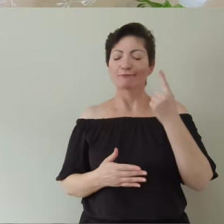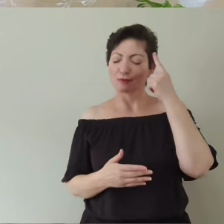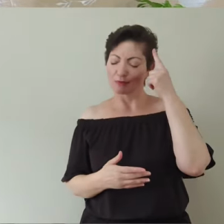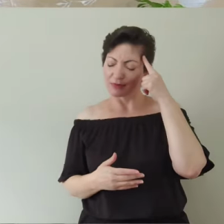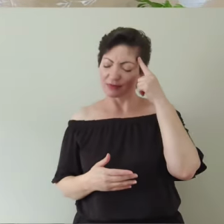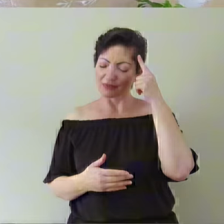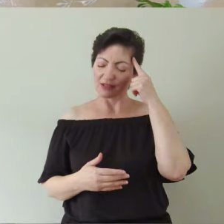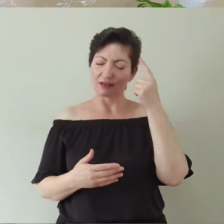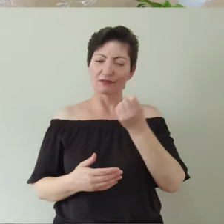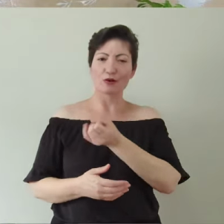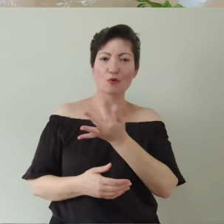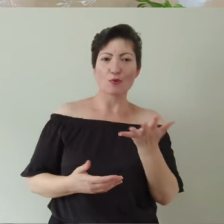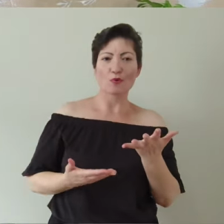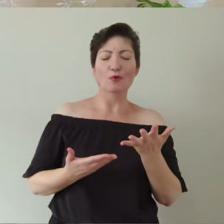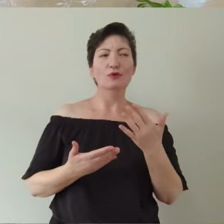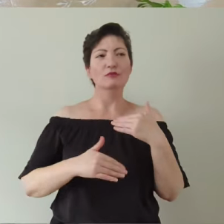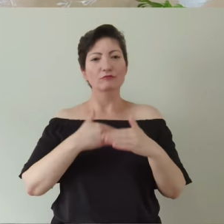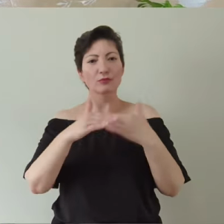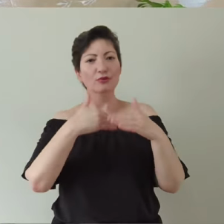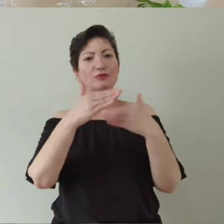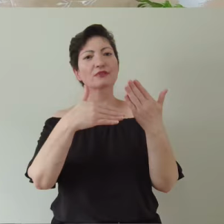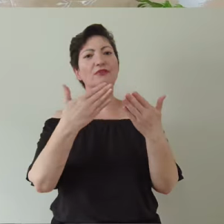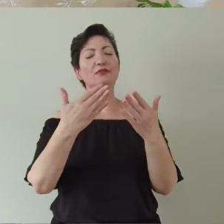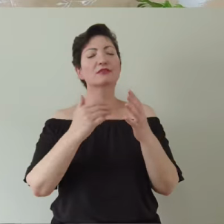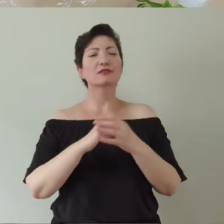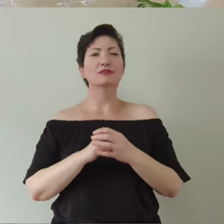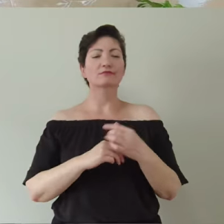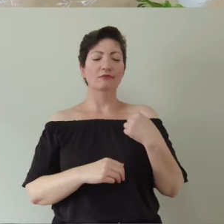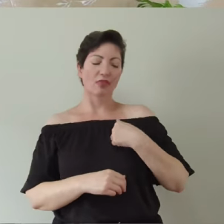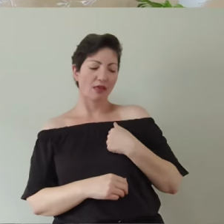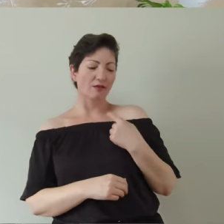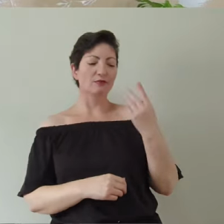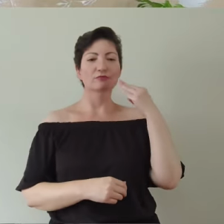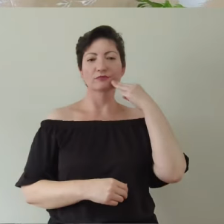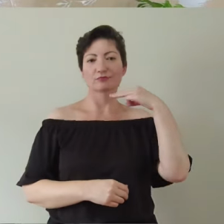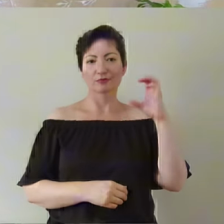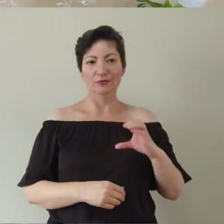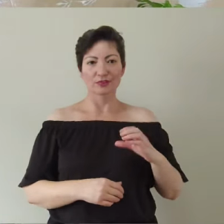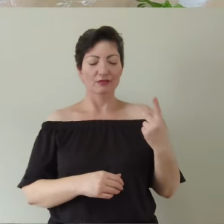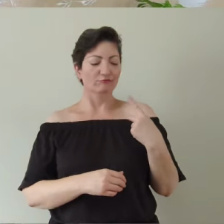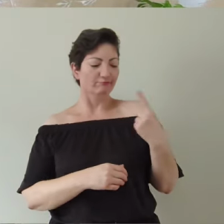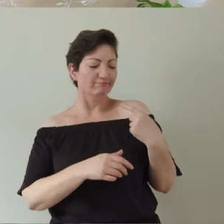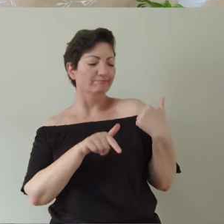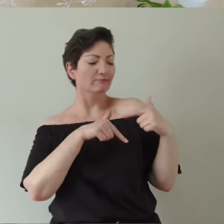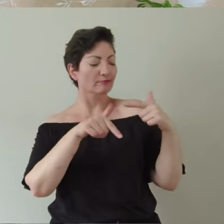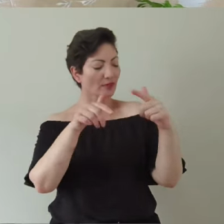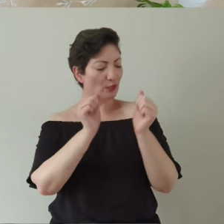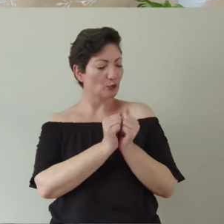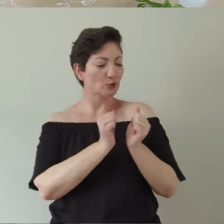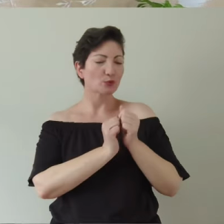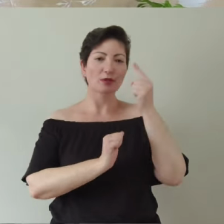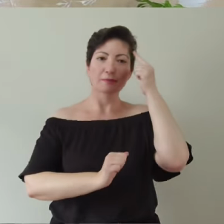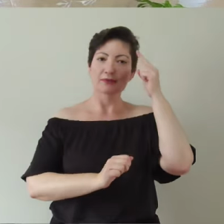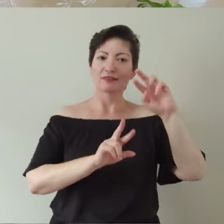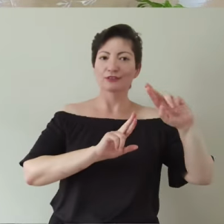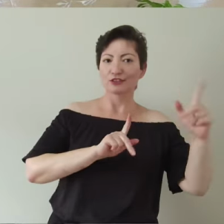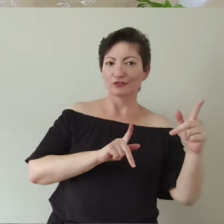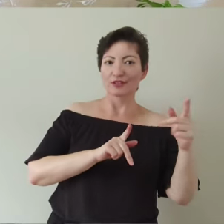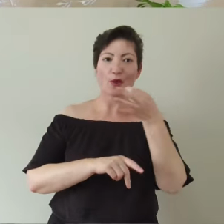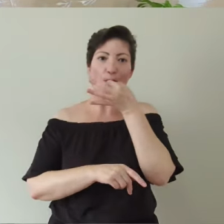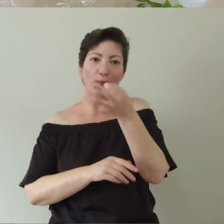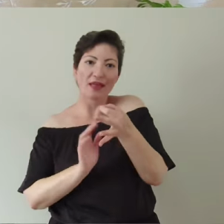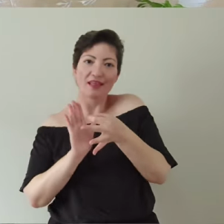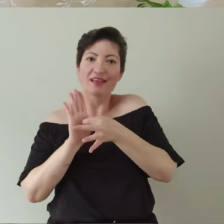coisa sobre um evento, um processo, na verdade, que eu e a Michela nós estávamos trabalhando juntas, e ela pensava outra coisa, e a gente